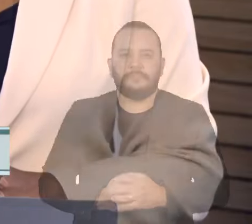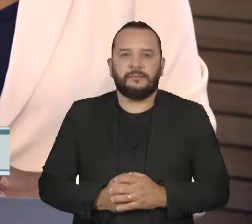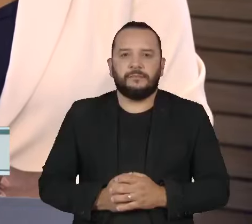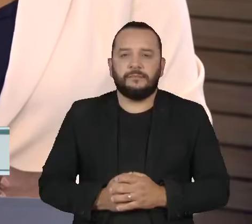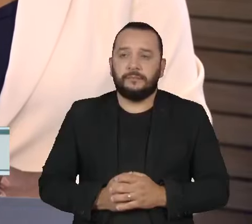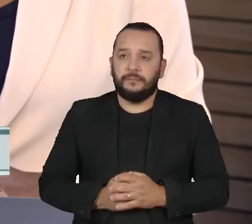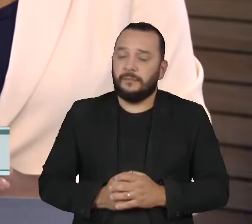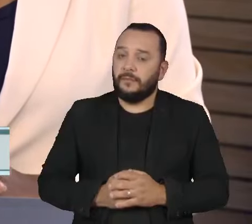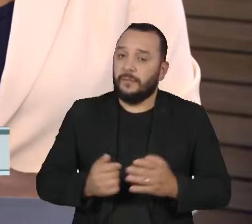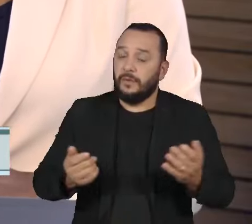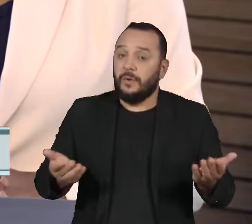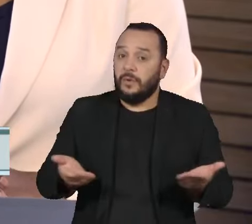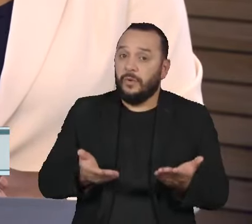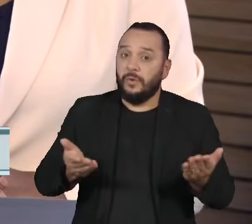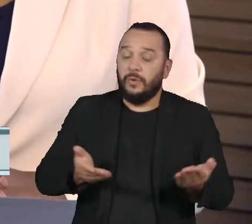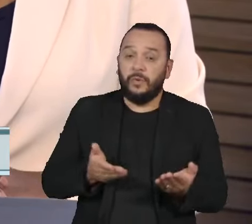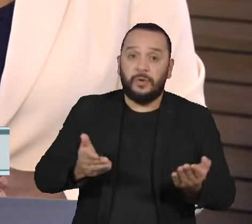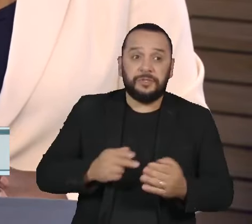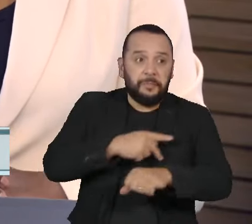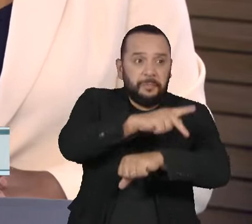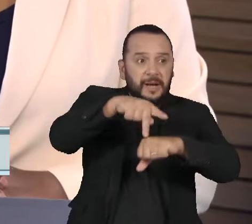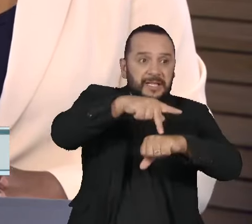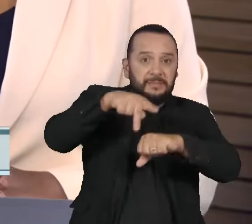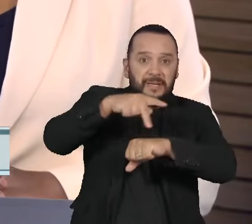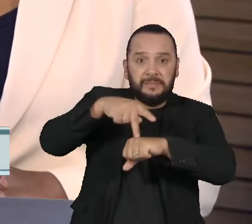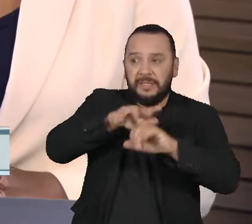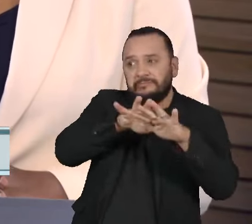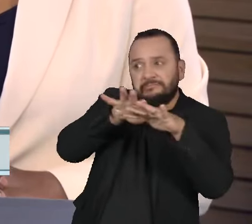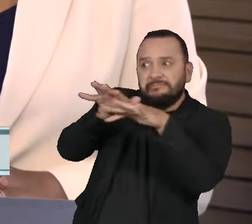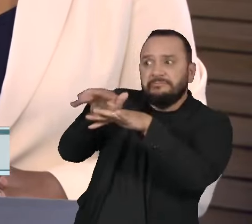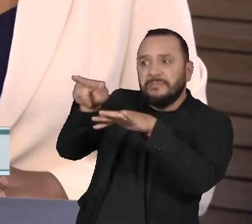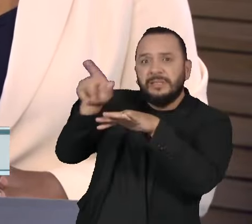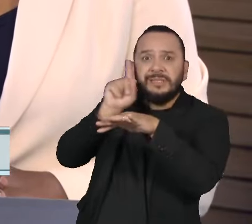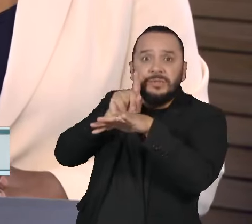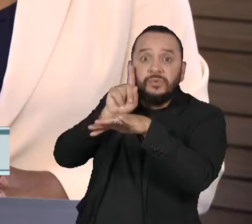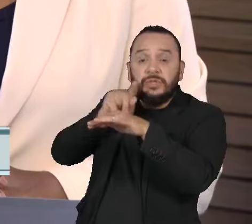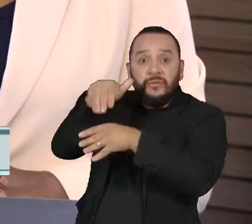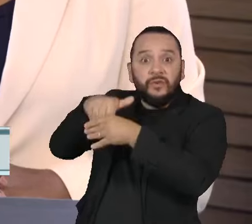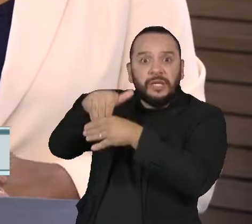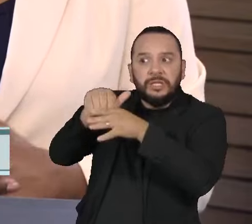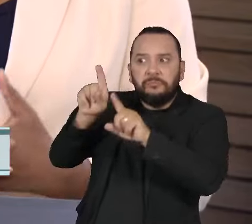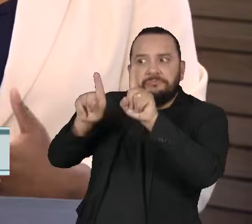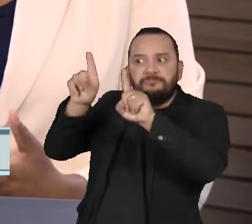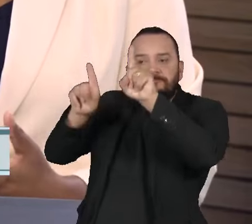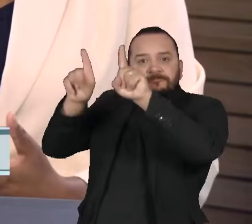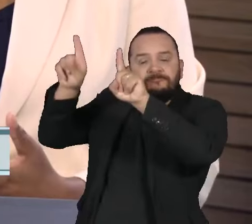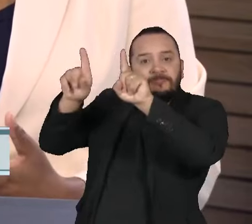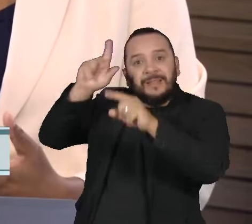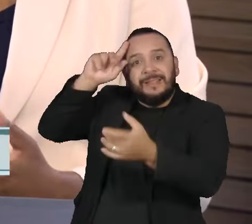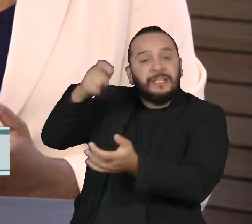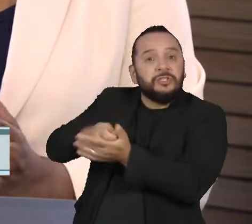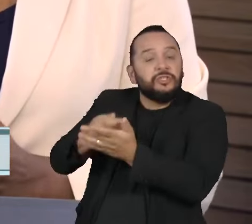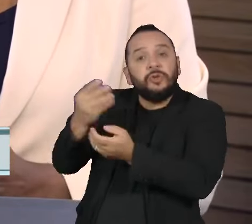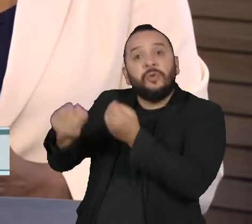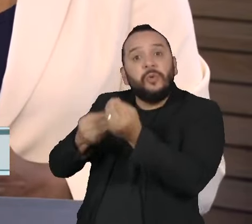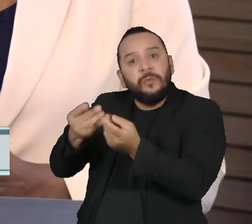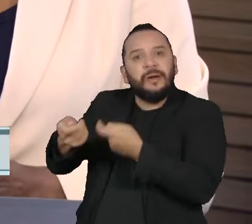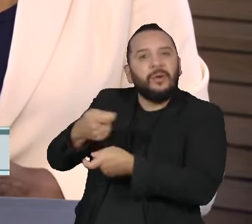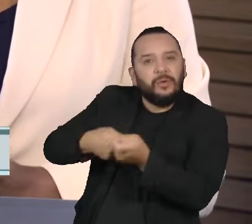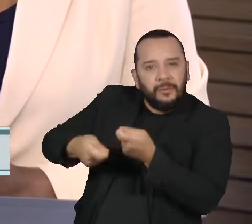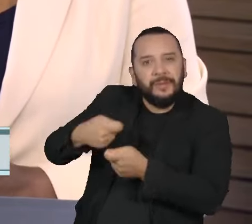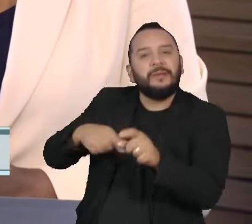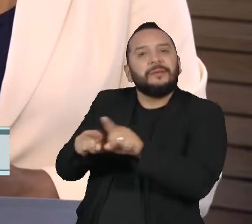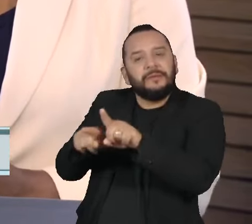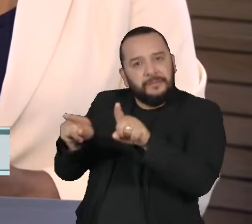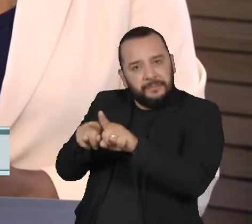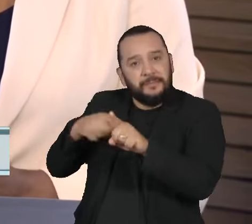O mundo de olho na reta final das eleições presidenciais dos Estados Unidos, que podem definir os rumos da economia e